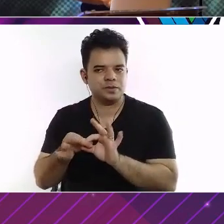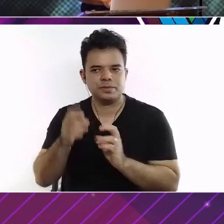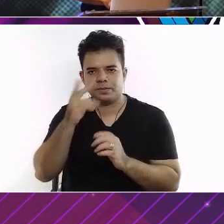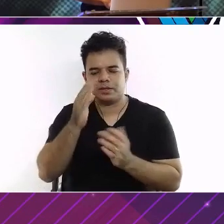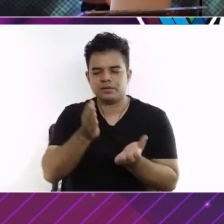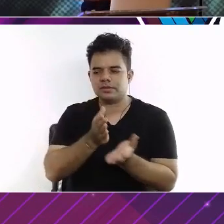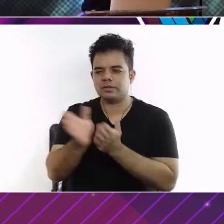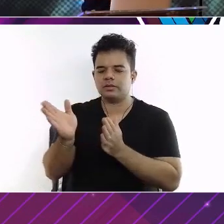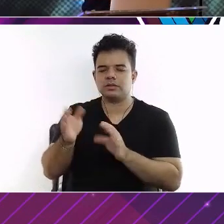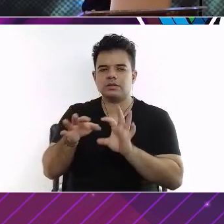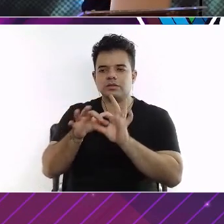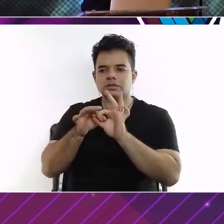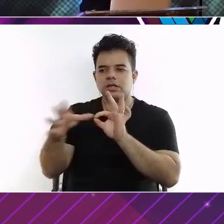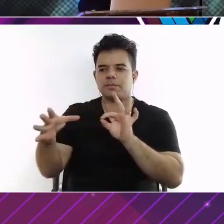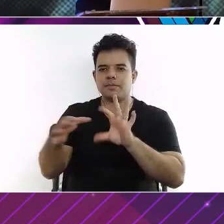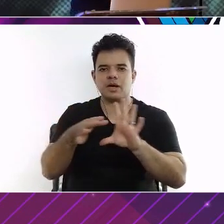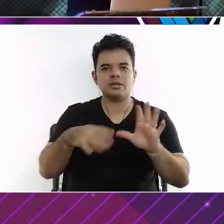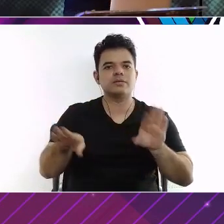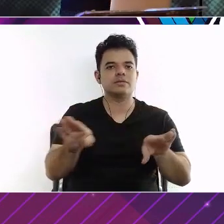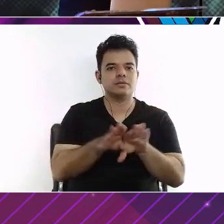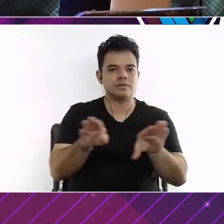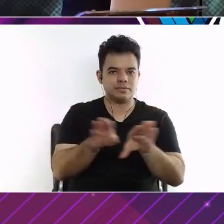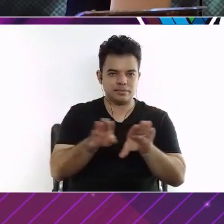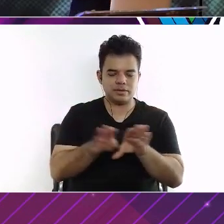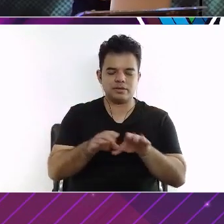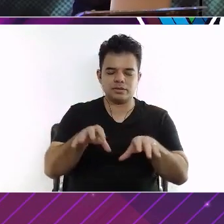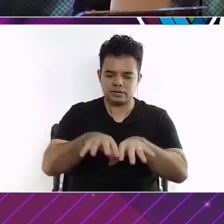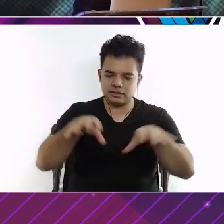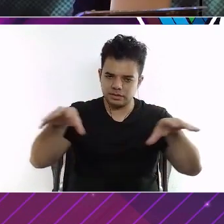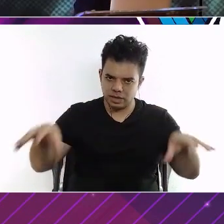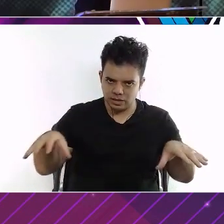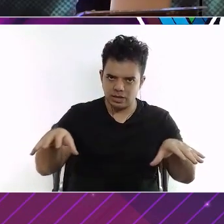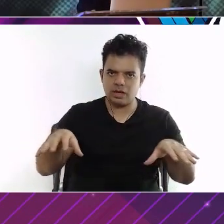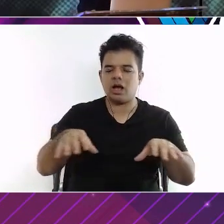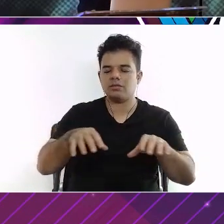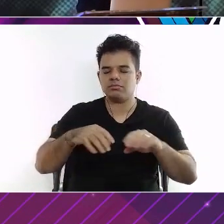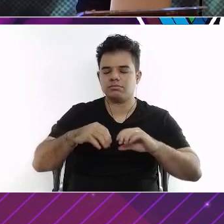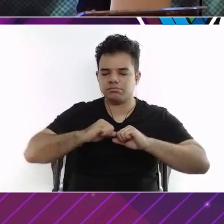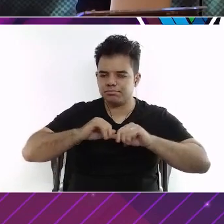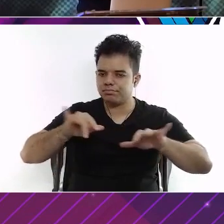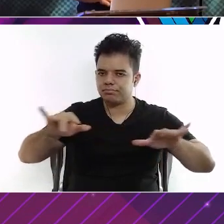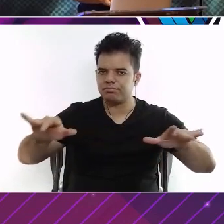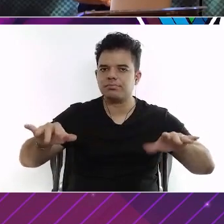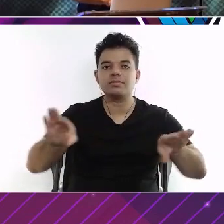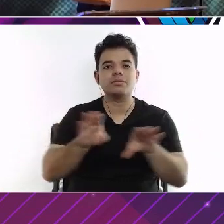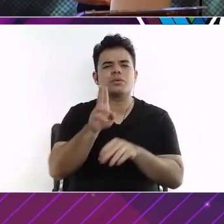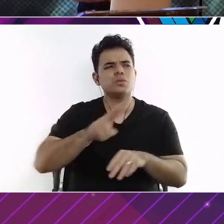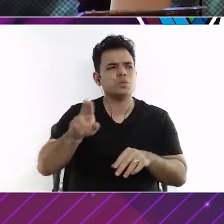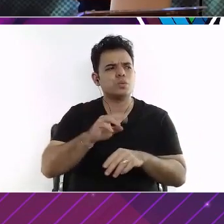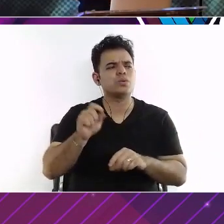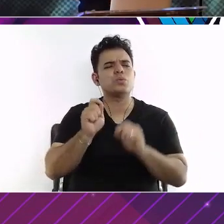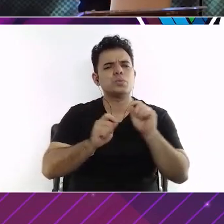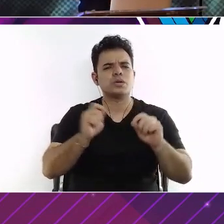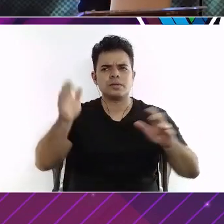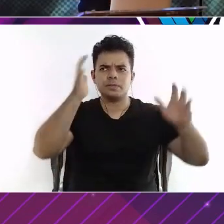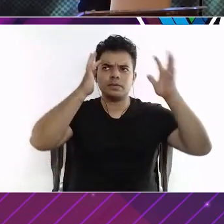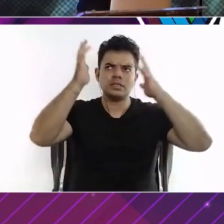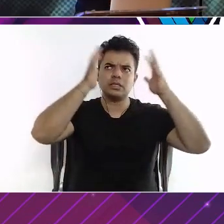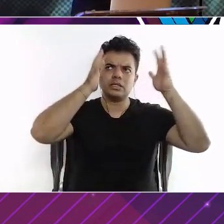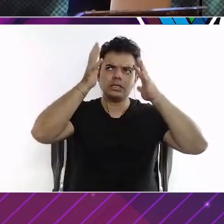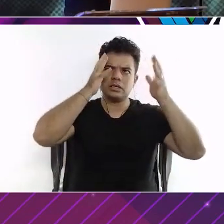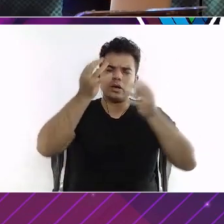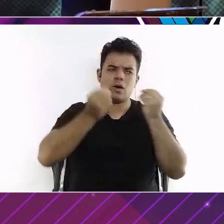descentralizado, distribuído e assíncrono. E isso a gente usa para desenhar pensamento, não é para fazer qualquer coisa, é uma coisa